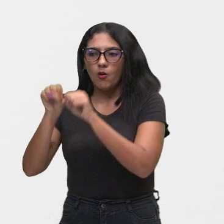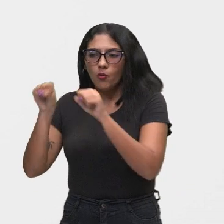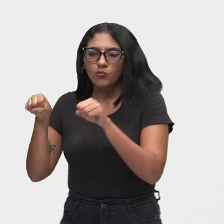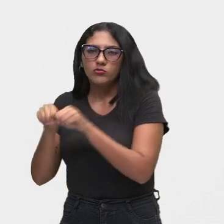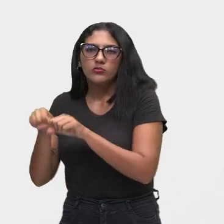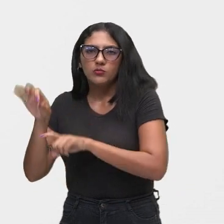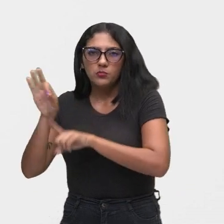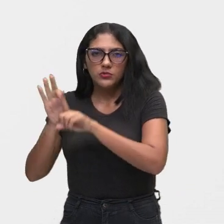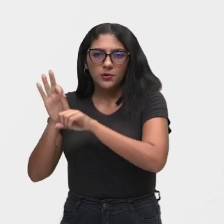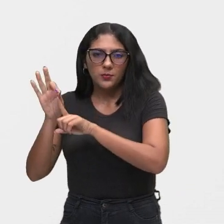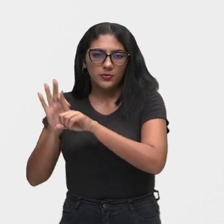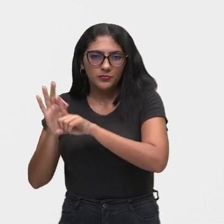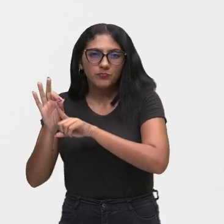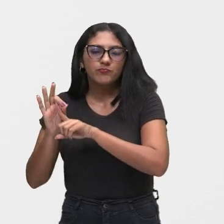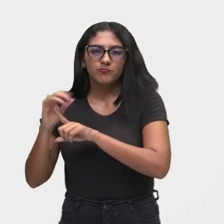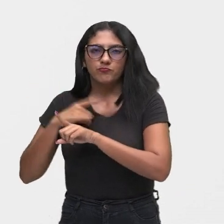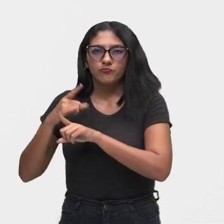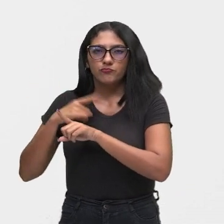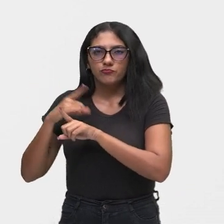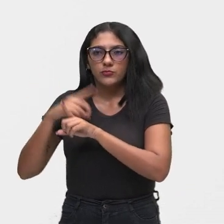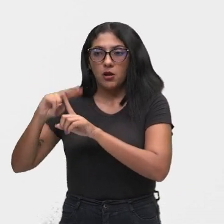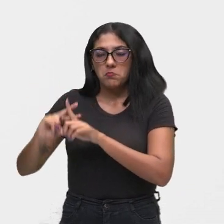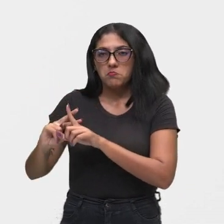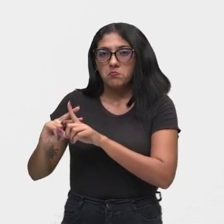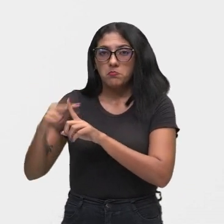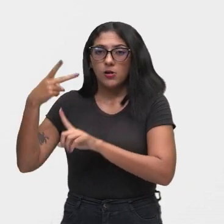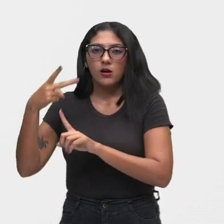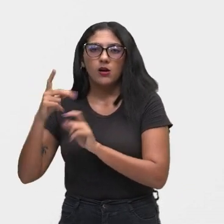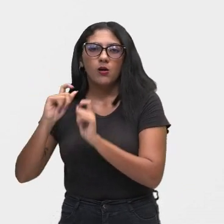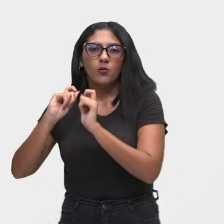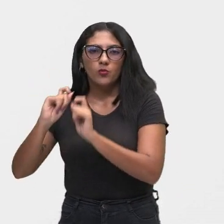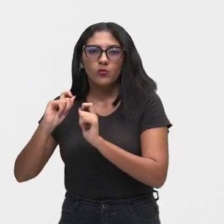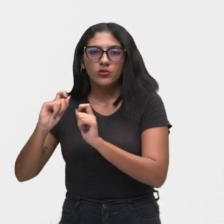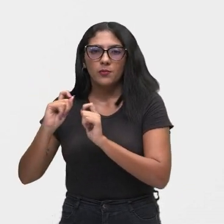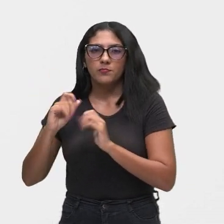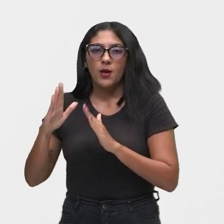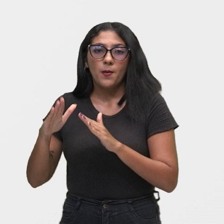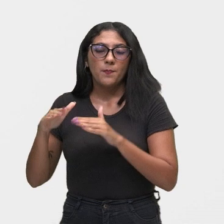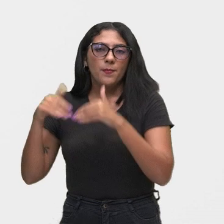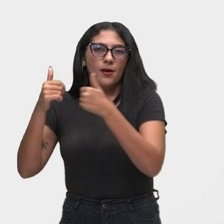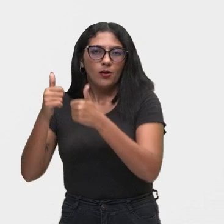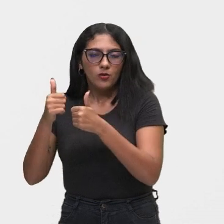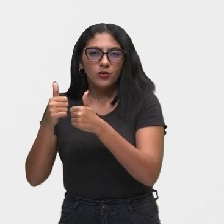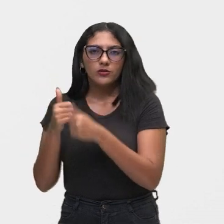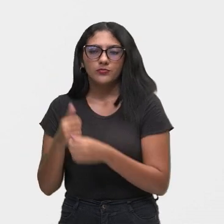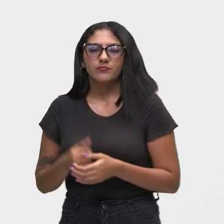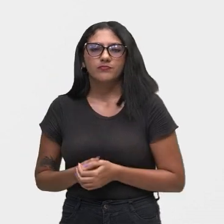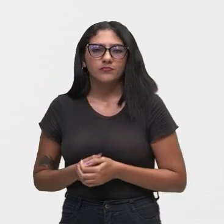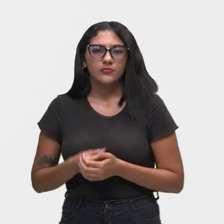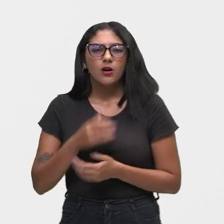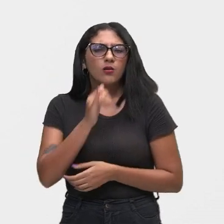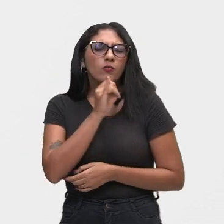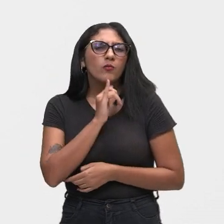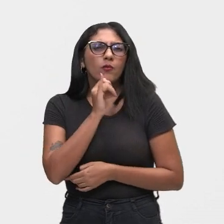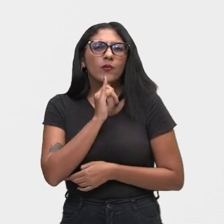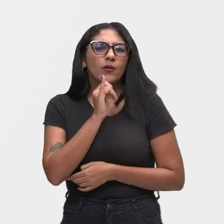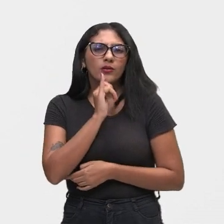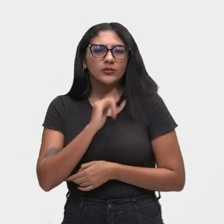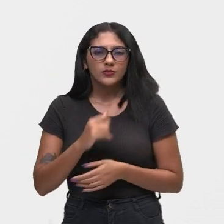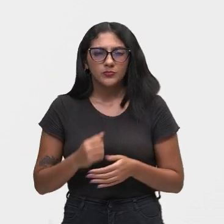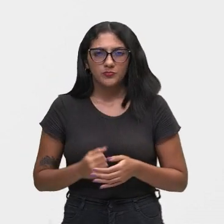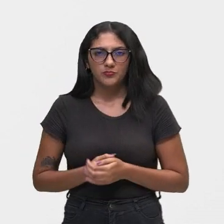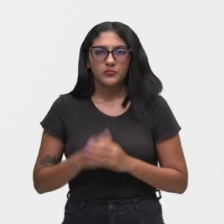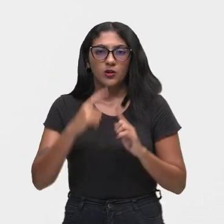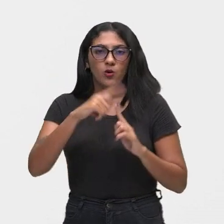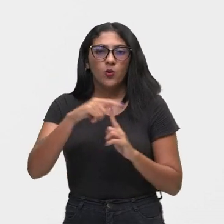assim, aumentando a eficiência da máquina. E, como exemplo, nós temos aí